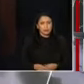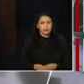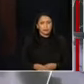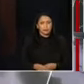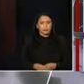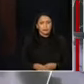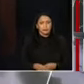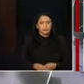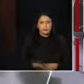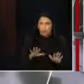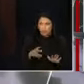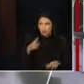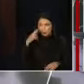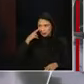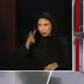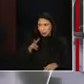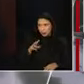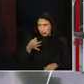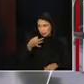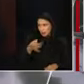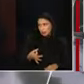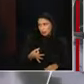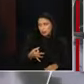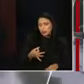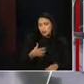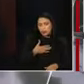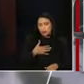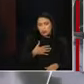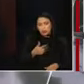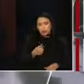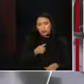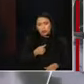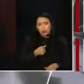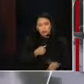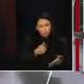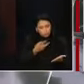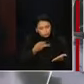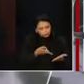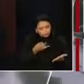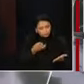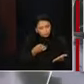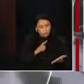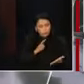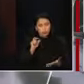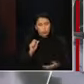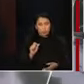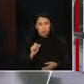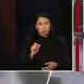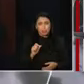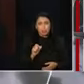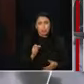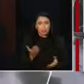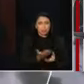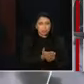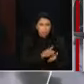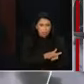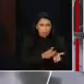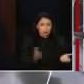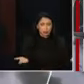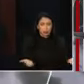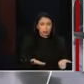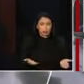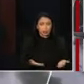Agora, chama atenção para esse aspecto que eu atentei. No caso em questão, não há